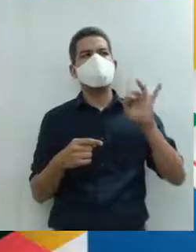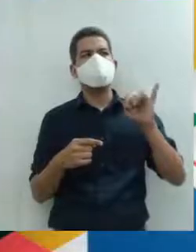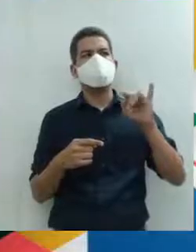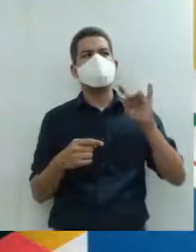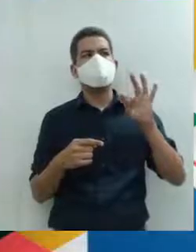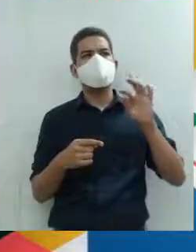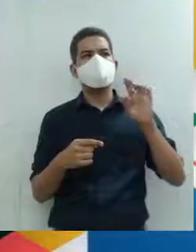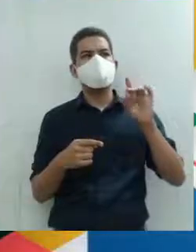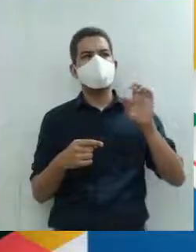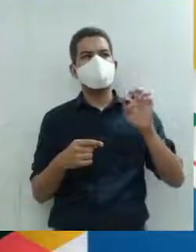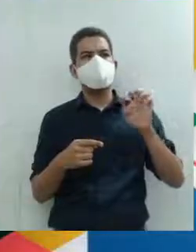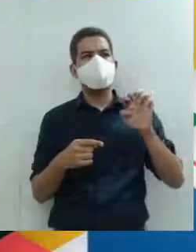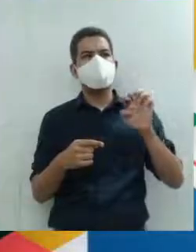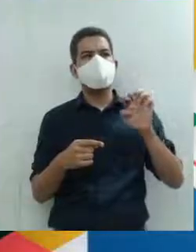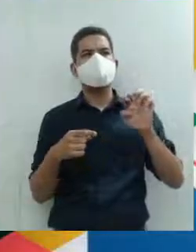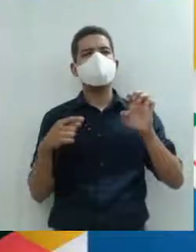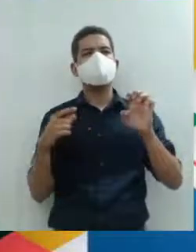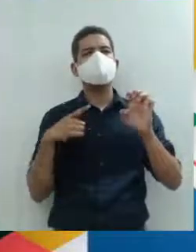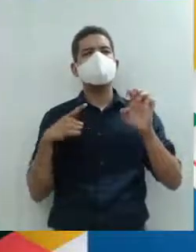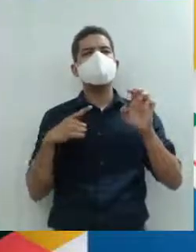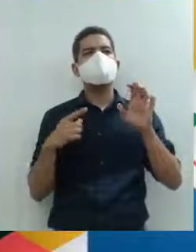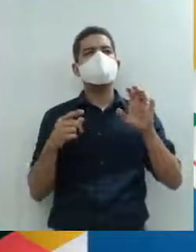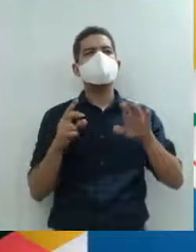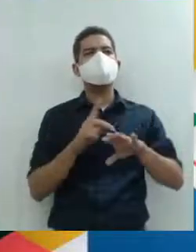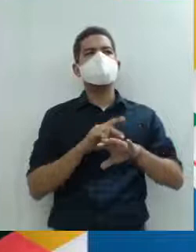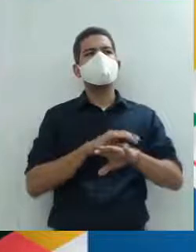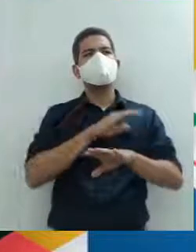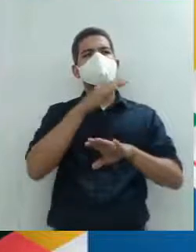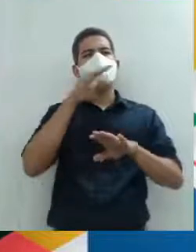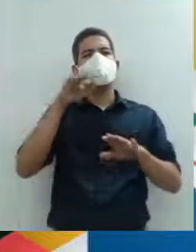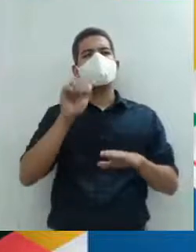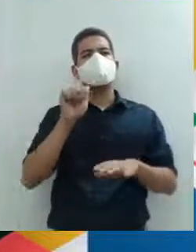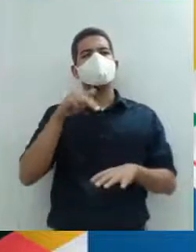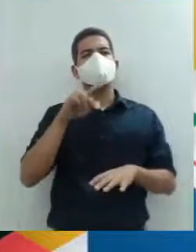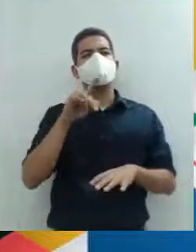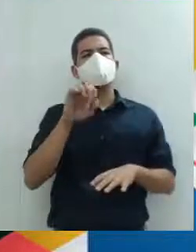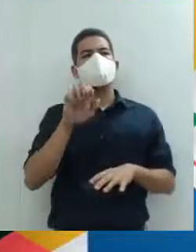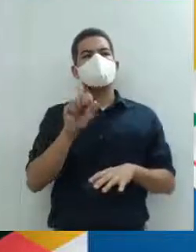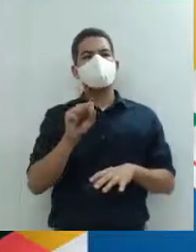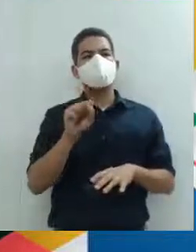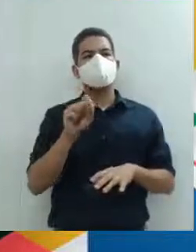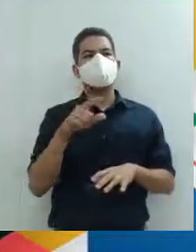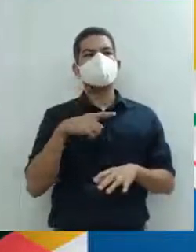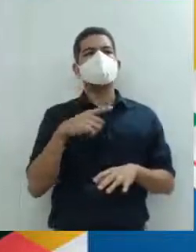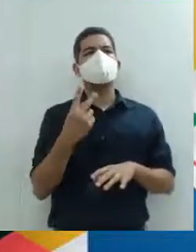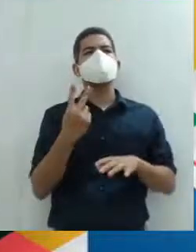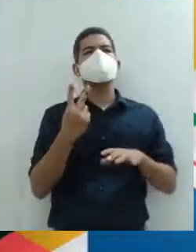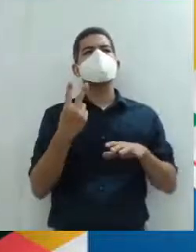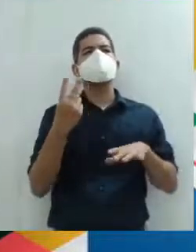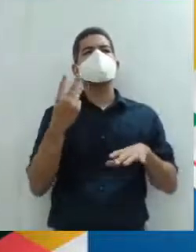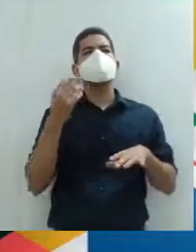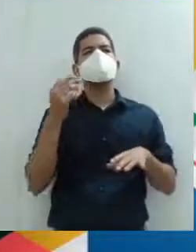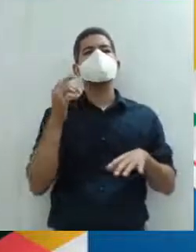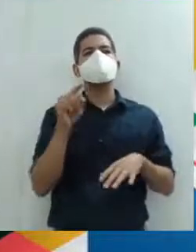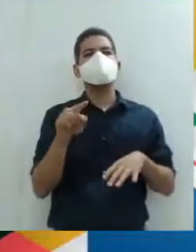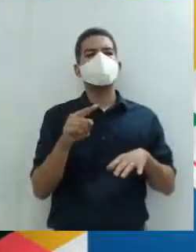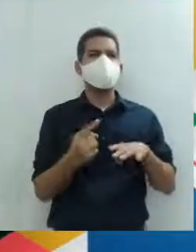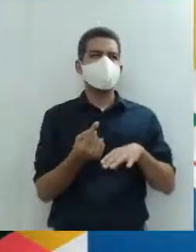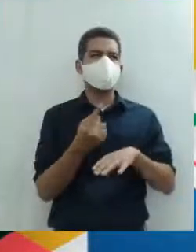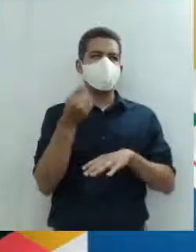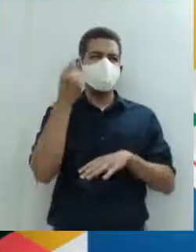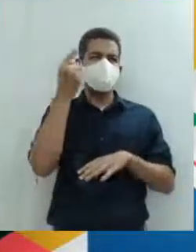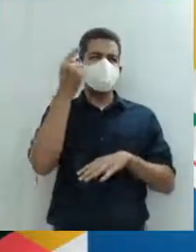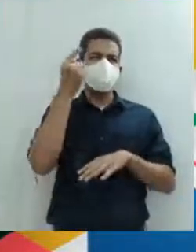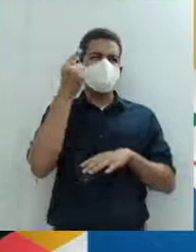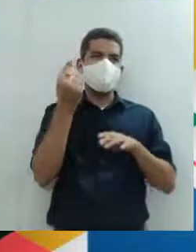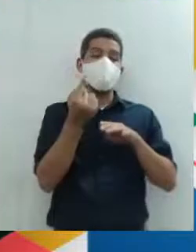altitude. Ali eu tenho a Cordilheira dos Andes, por exemplo, no Peru, está a 2.000 metros de altitude. A altitude funciona assim, quanto mais